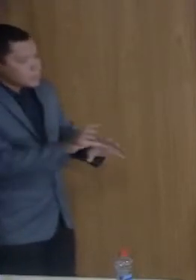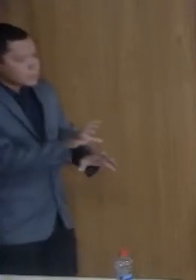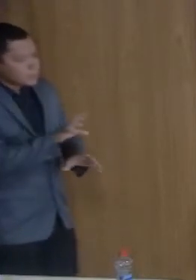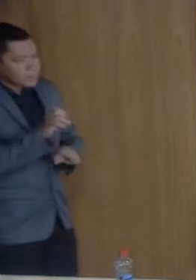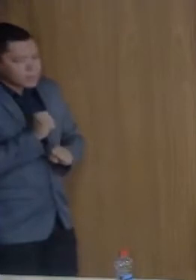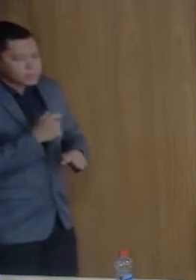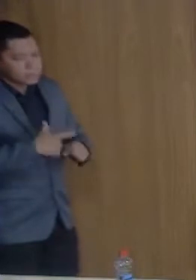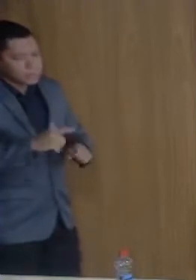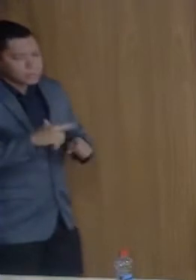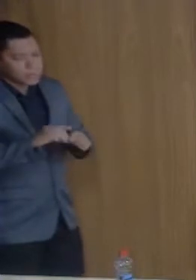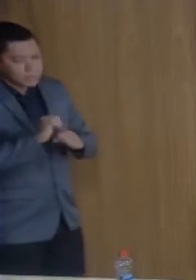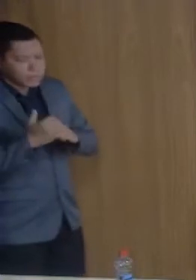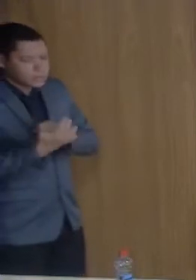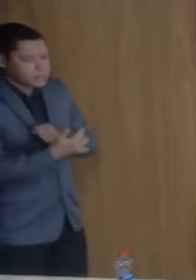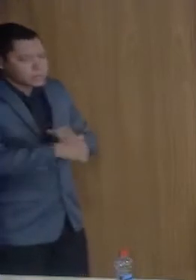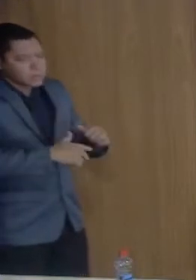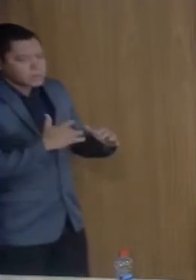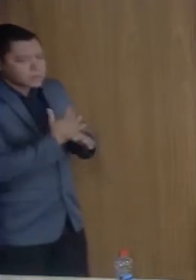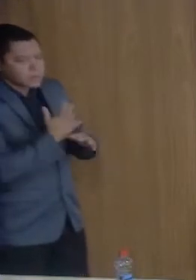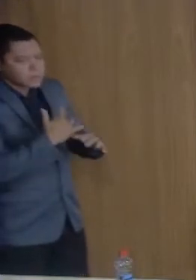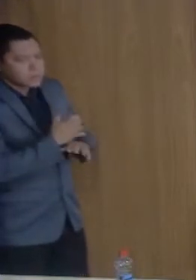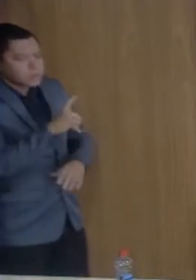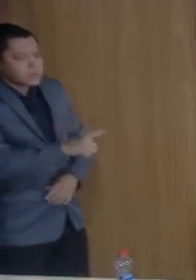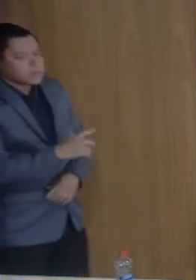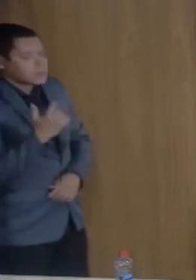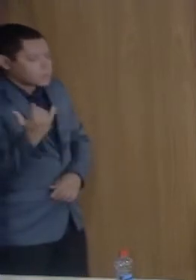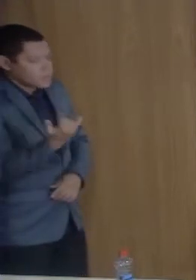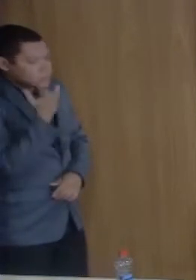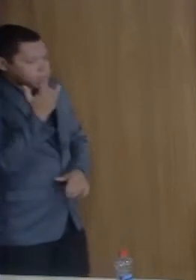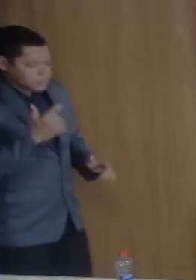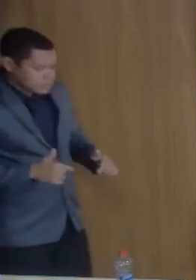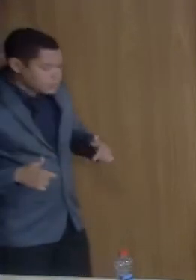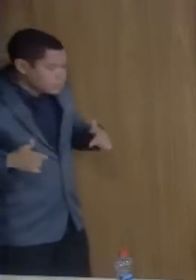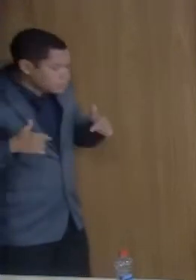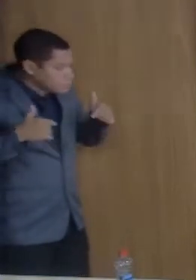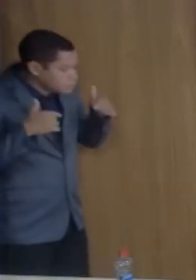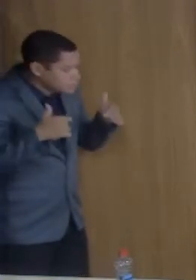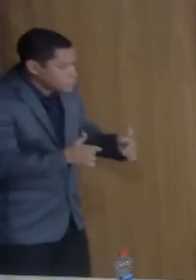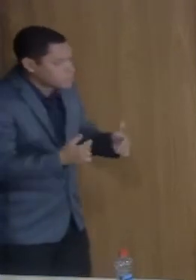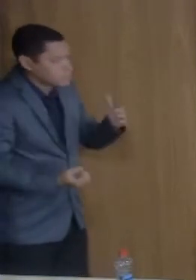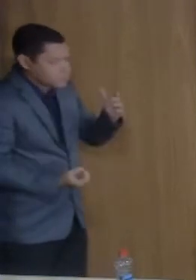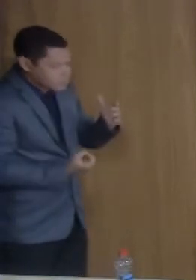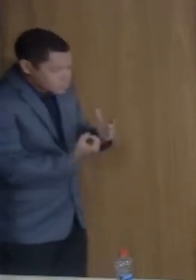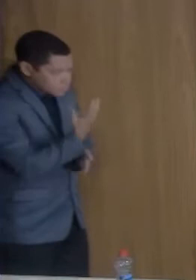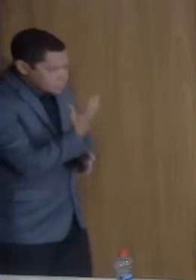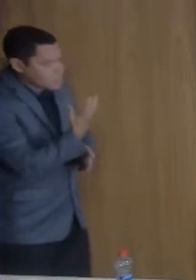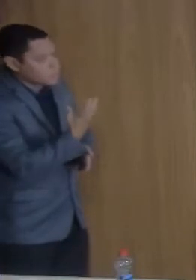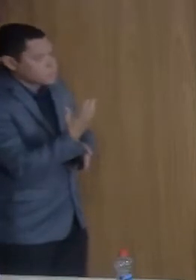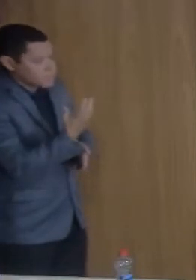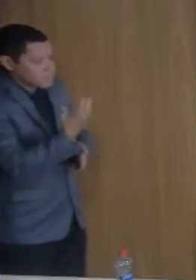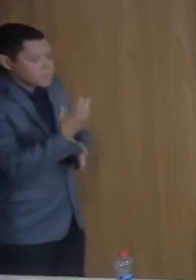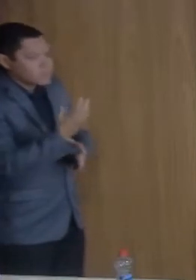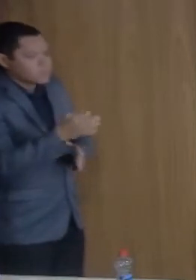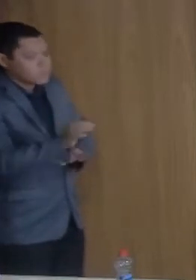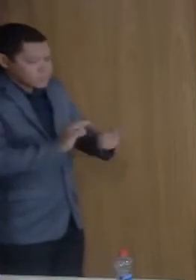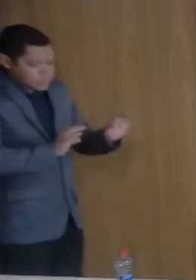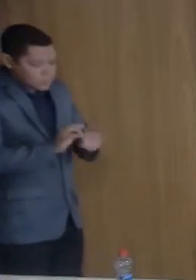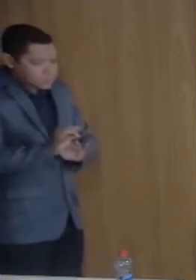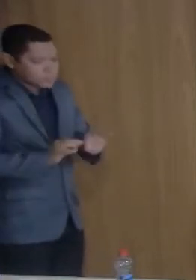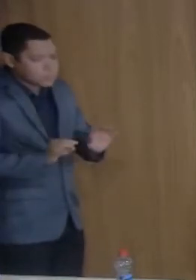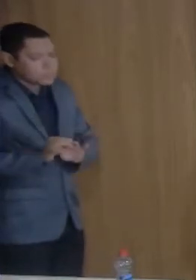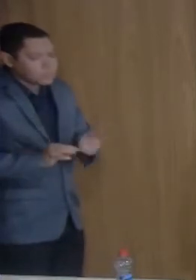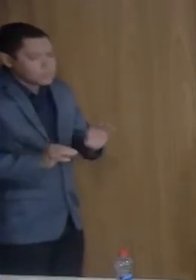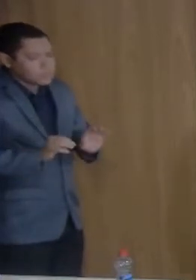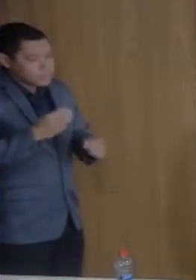nossa cidade. Destaca-se a importância de ações como a elaboração do Plano Municipal de Vacinação